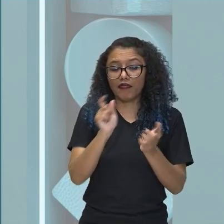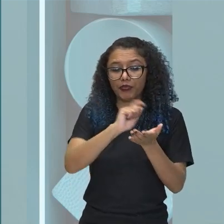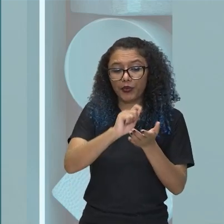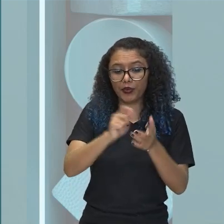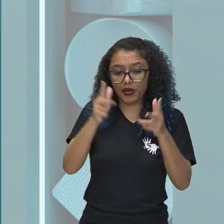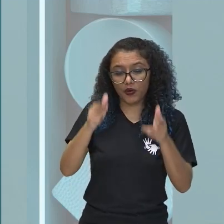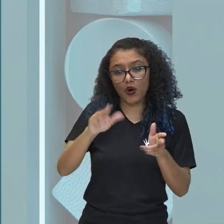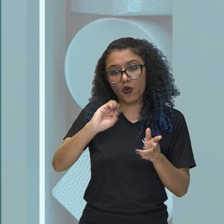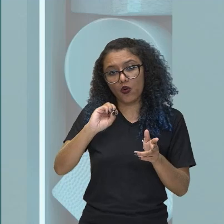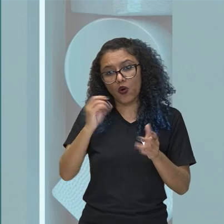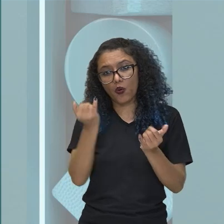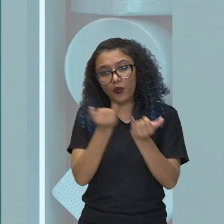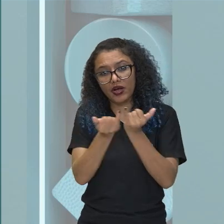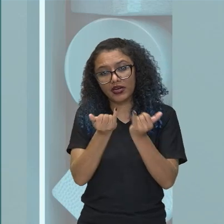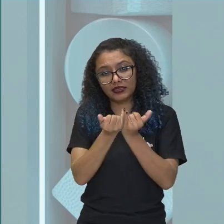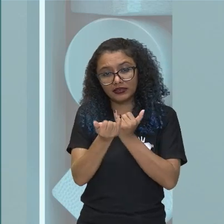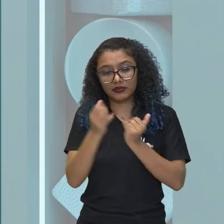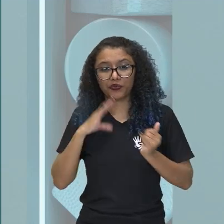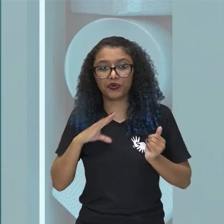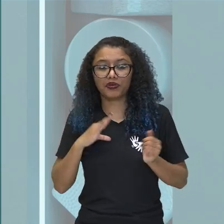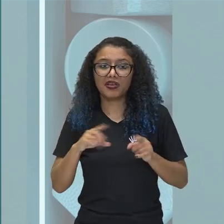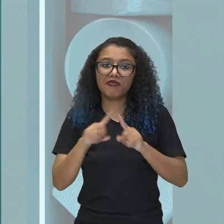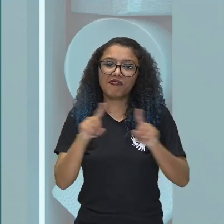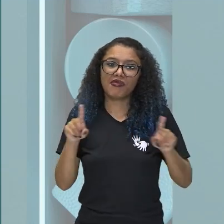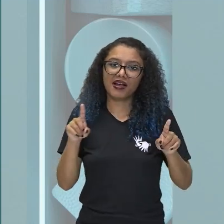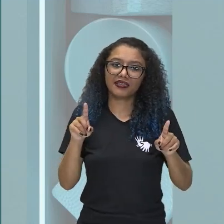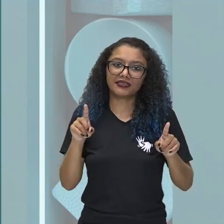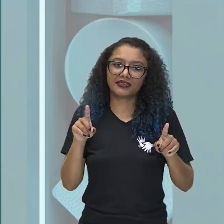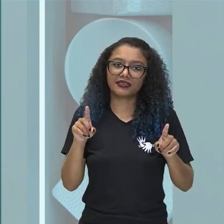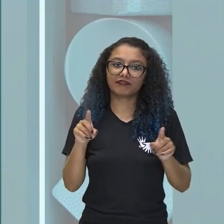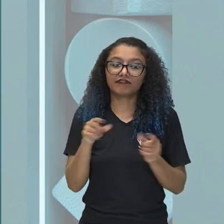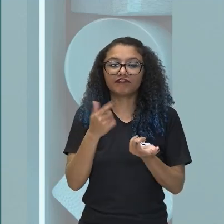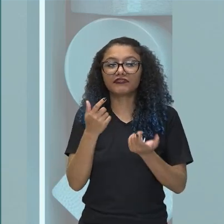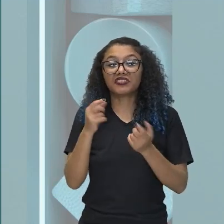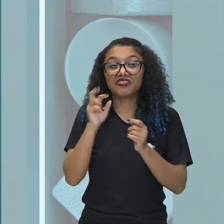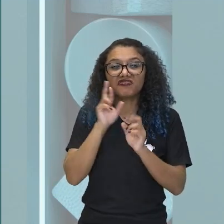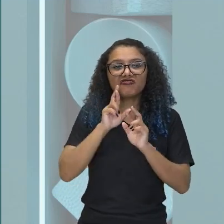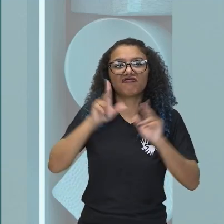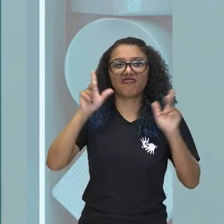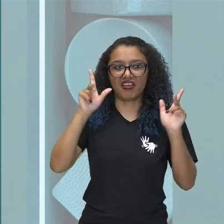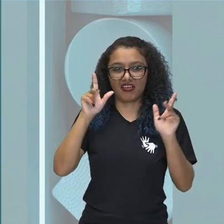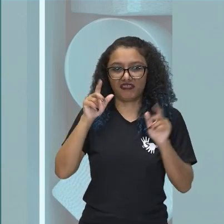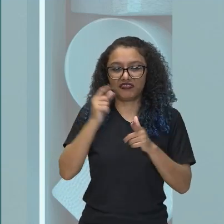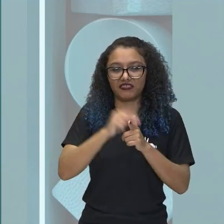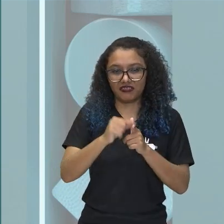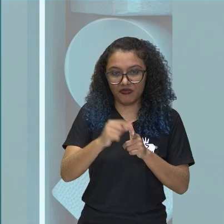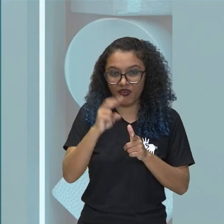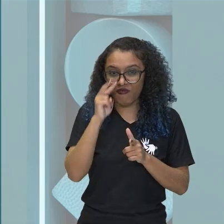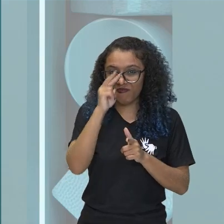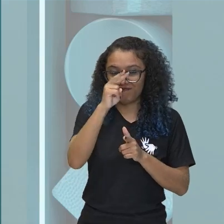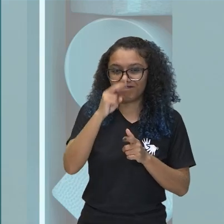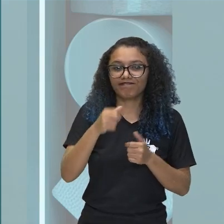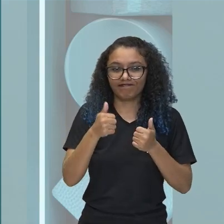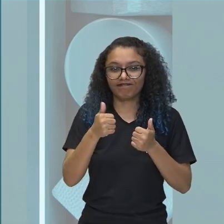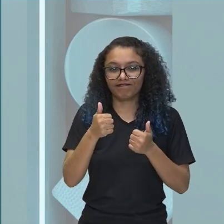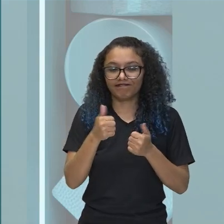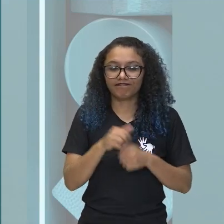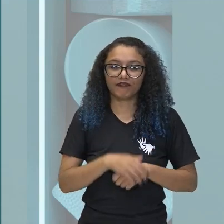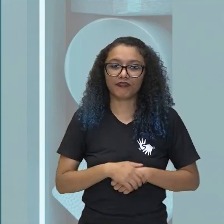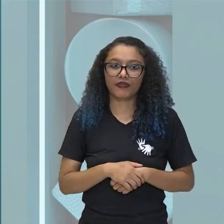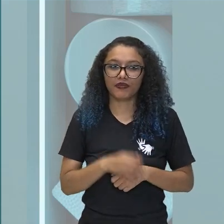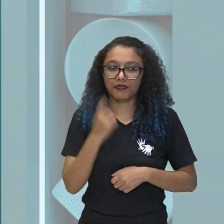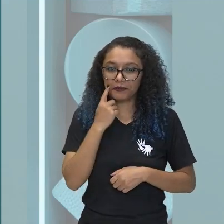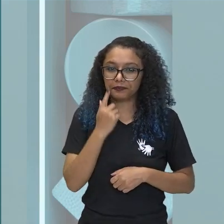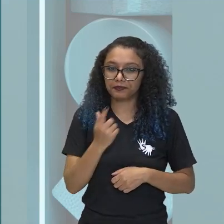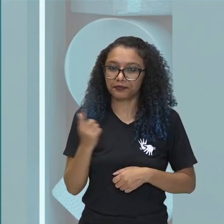com o português, mas que possuem aí a sílaba tônica diferente. Vamos ver se vocês conseguem observar? Então